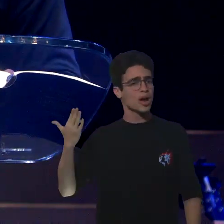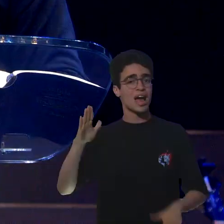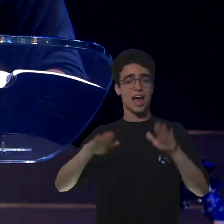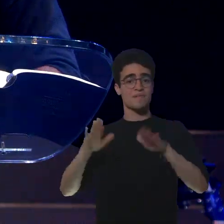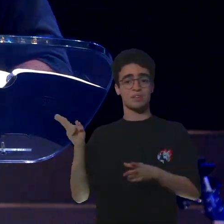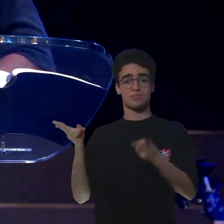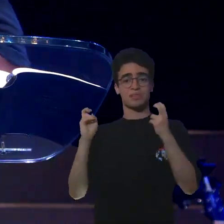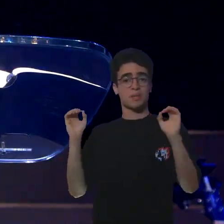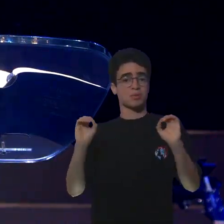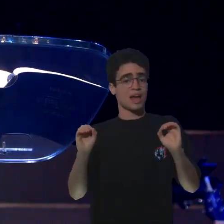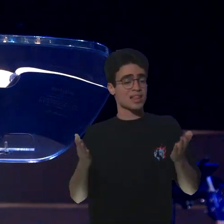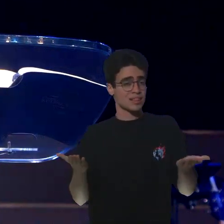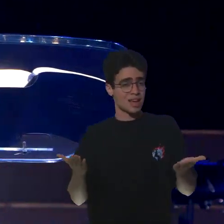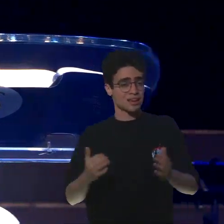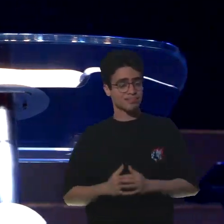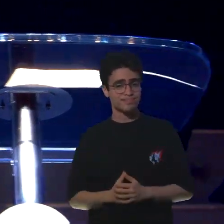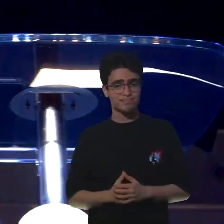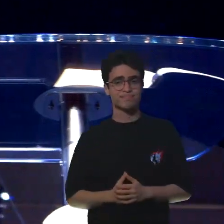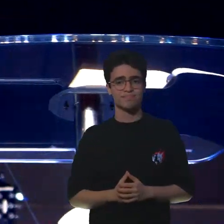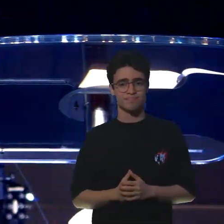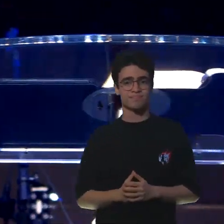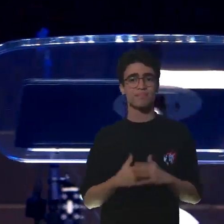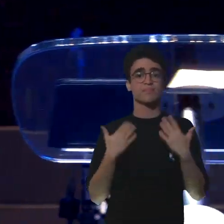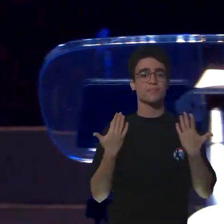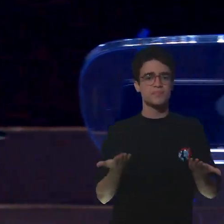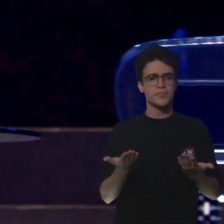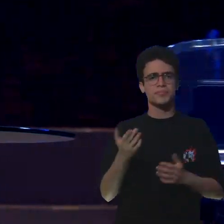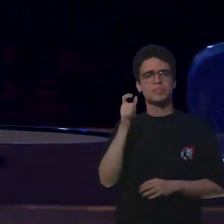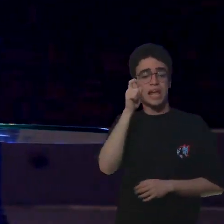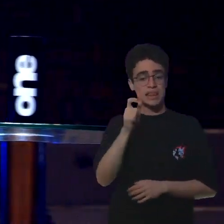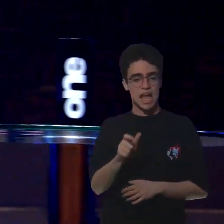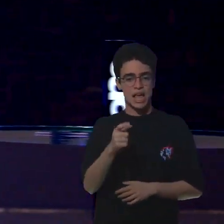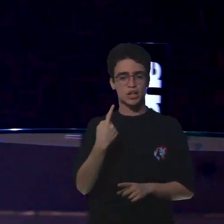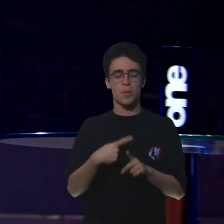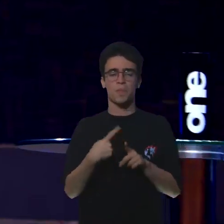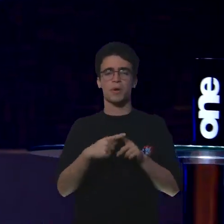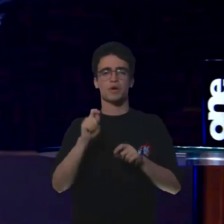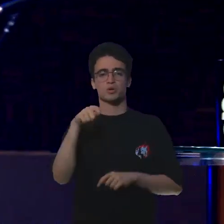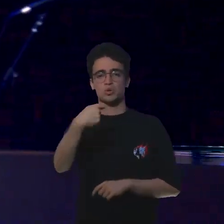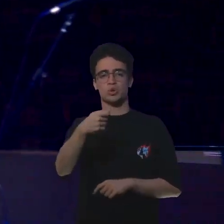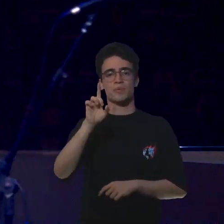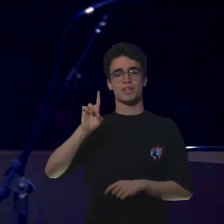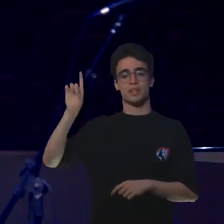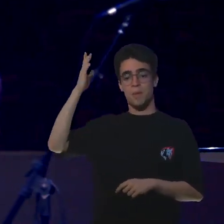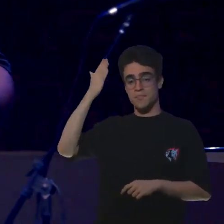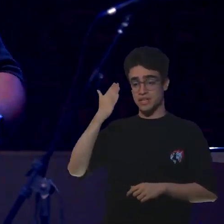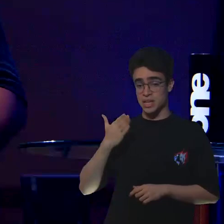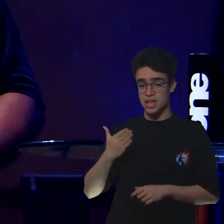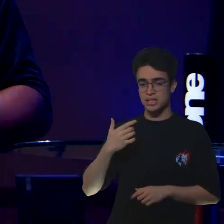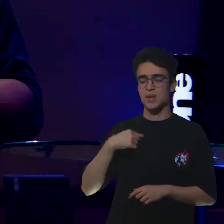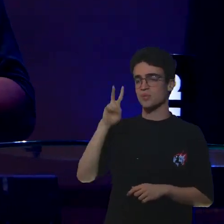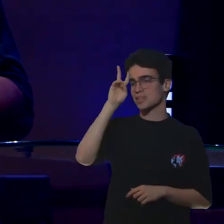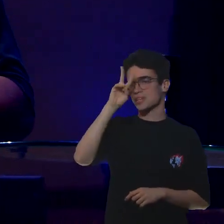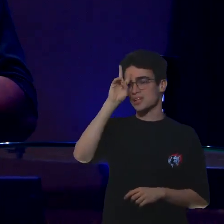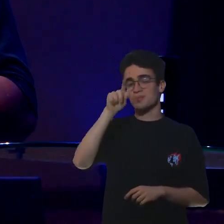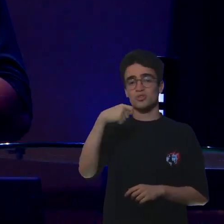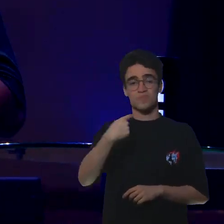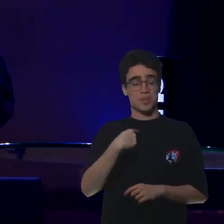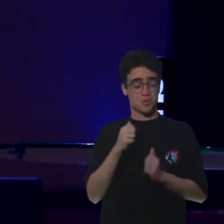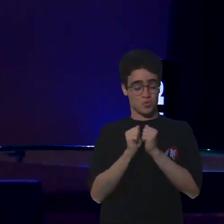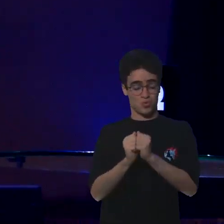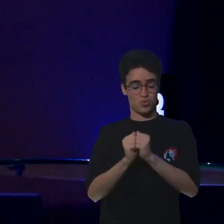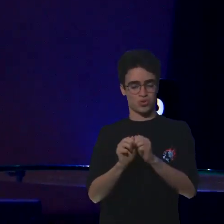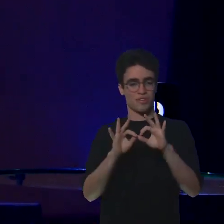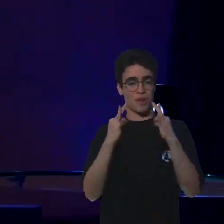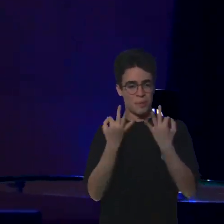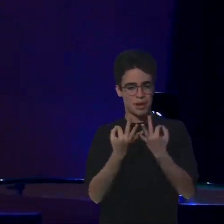percebemos. E é interessante que quando a gente fala de presença, eu sempre lembro de estar presente para a minha família.